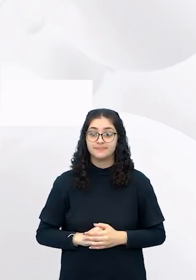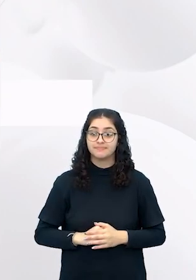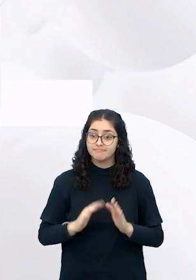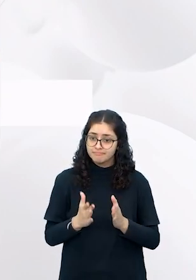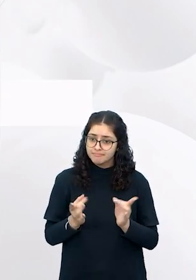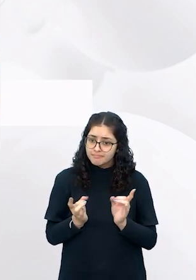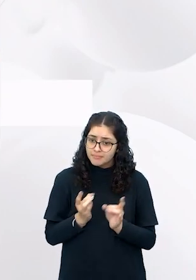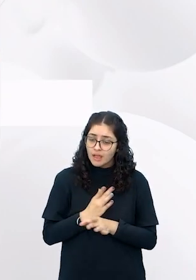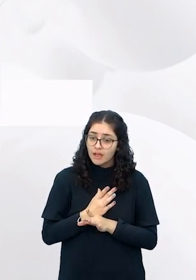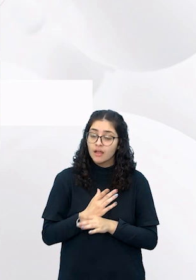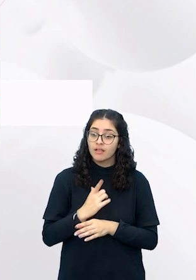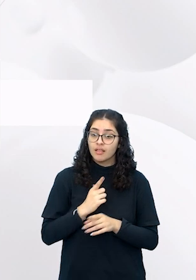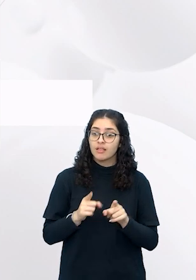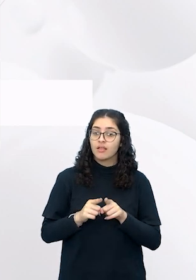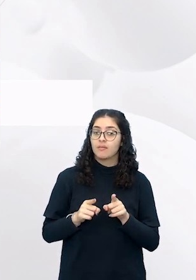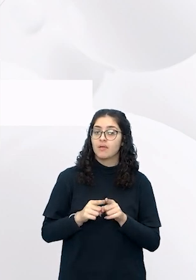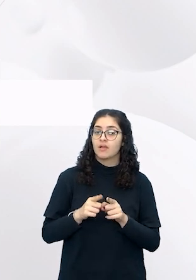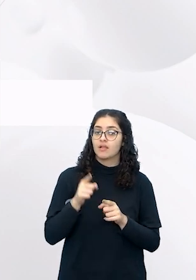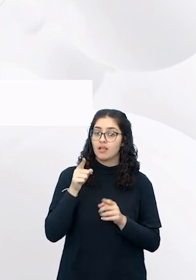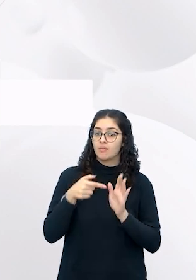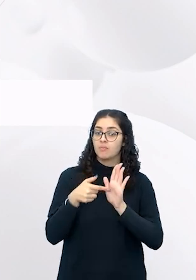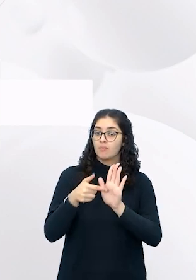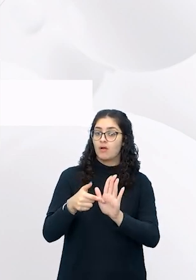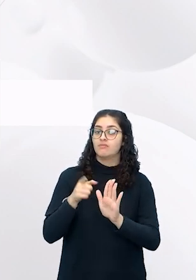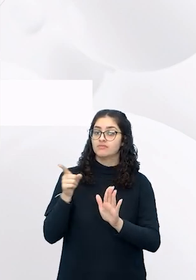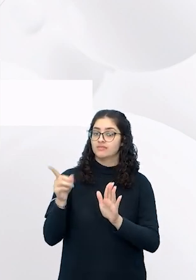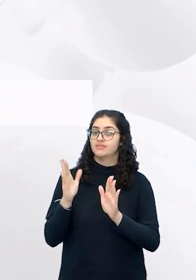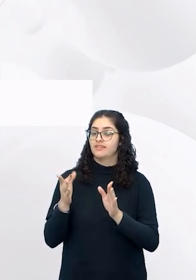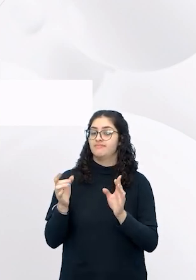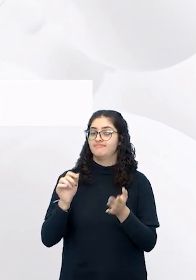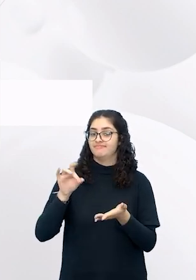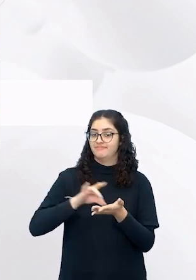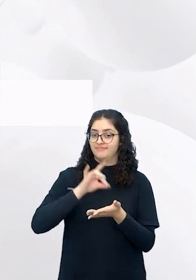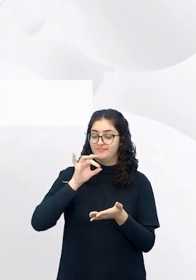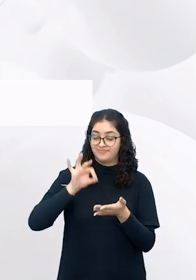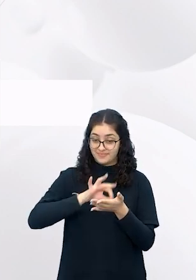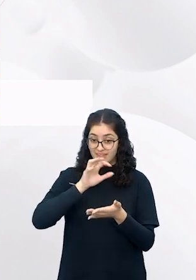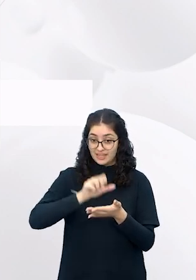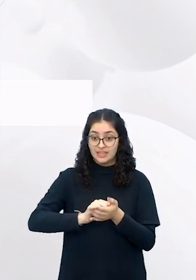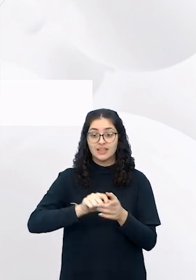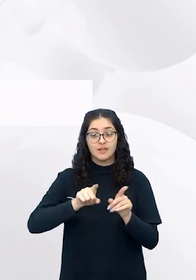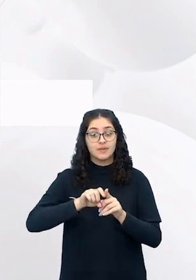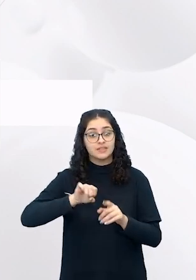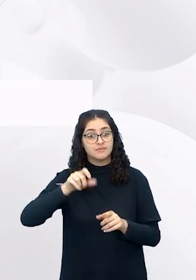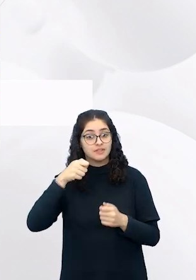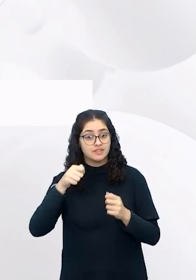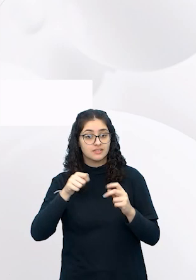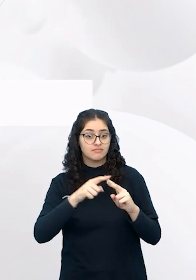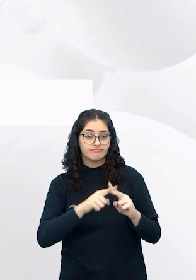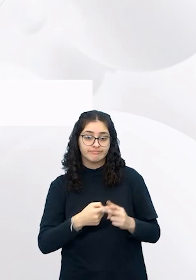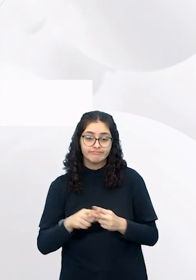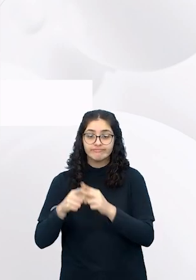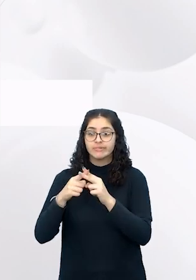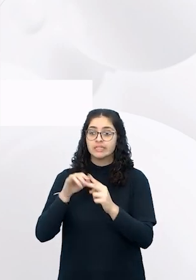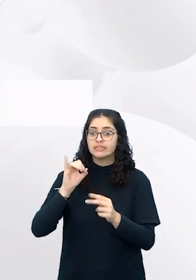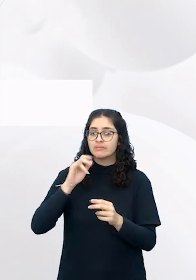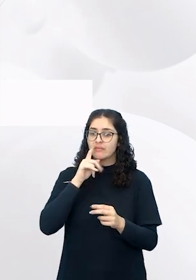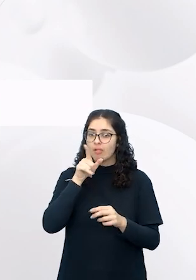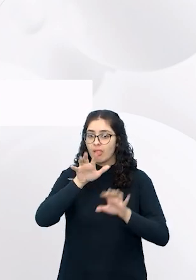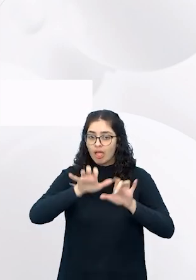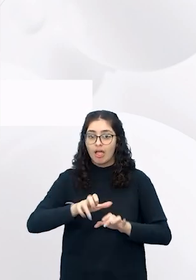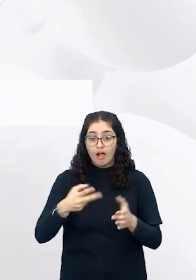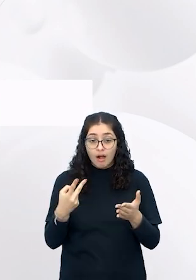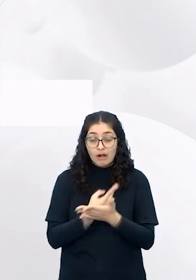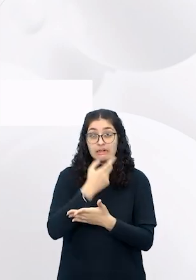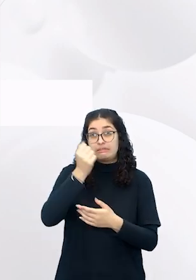Feito isso, vai gerar também o seu comprovante. E caso seja necessário também realizar algum tipo de edição, caso algum campo esteja incorreto, é só